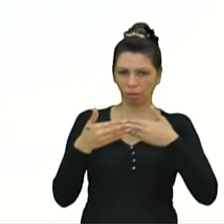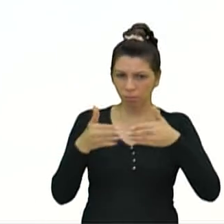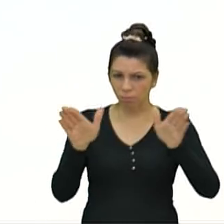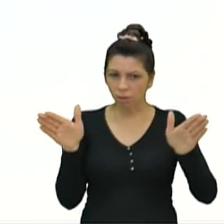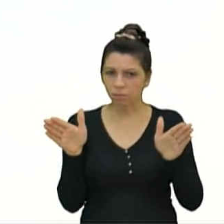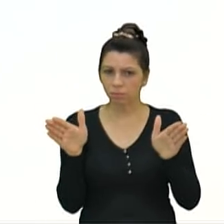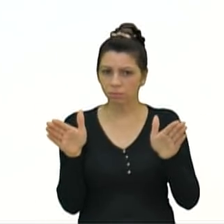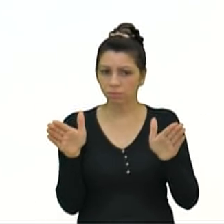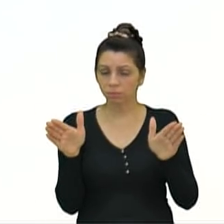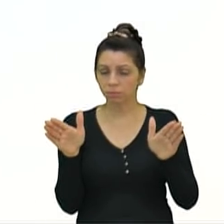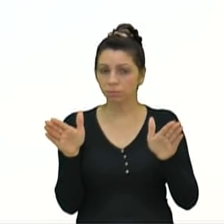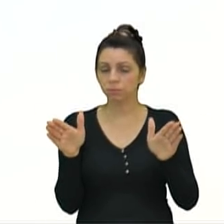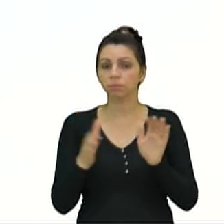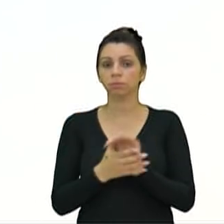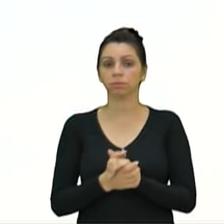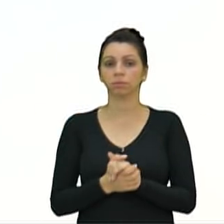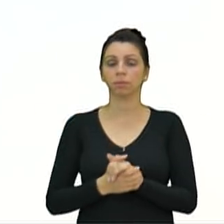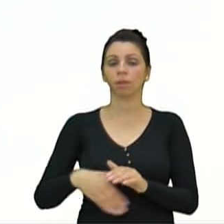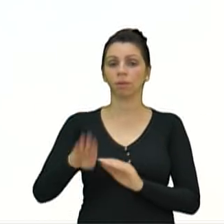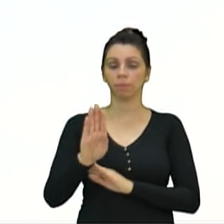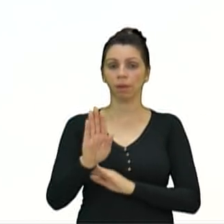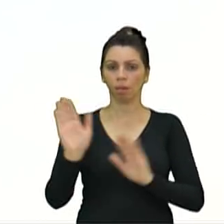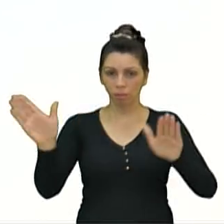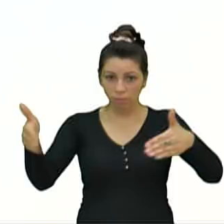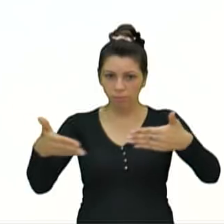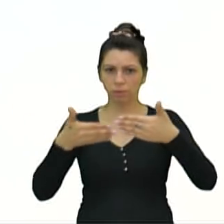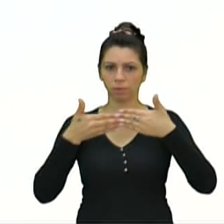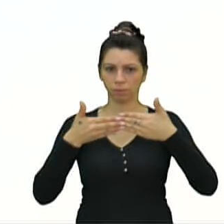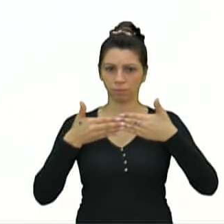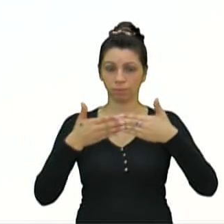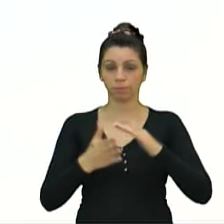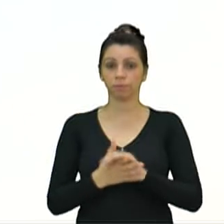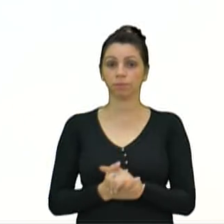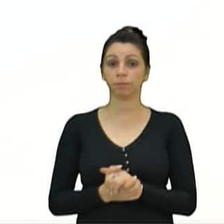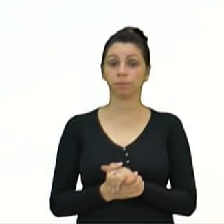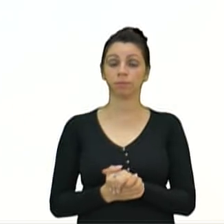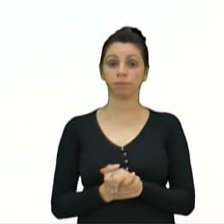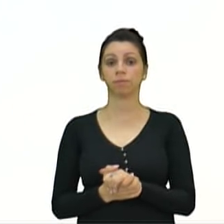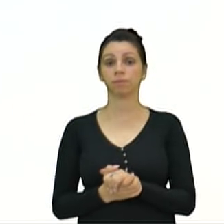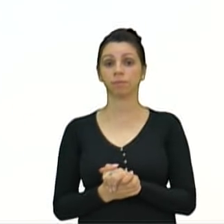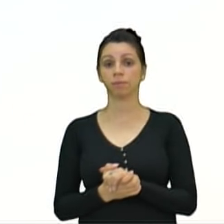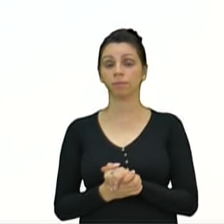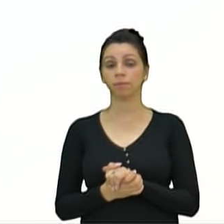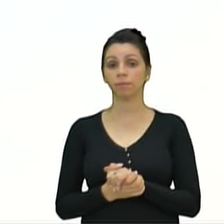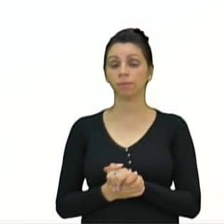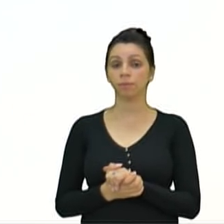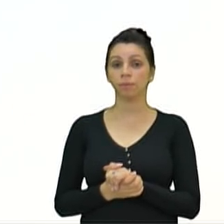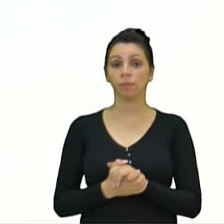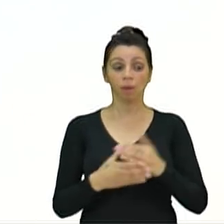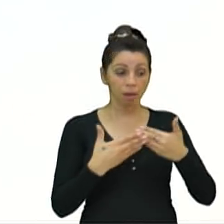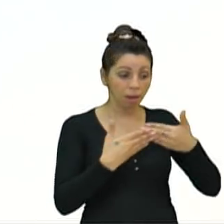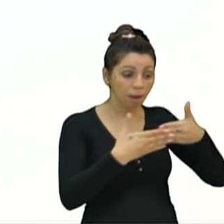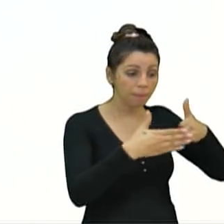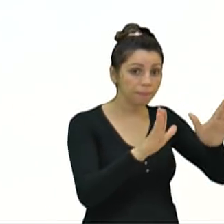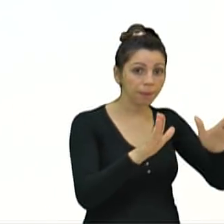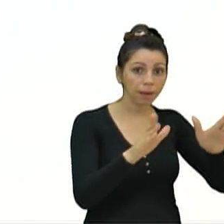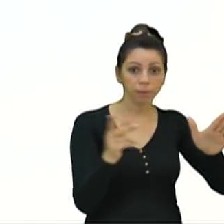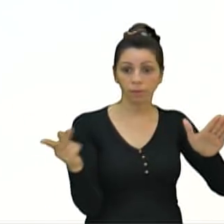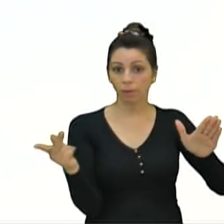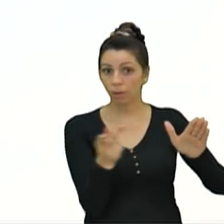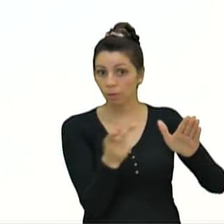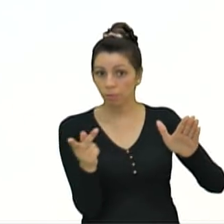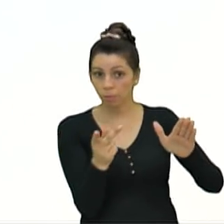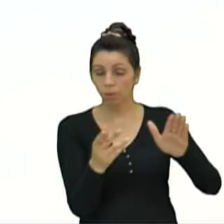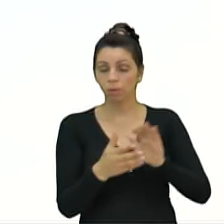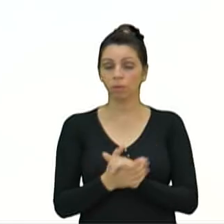aberta? Na opção B, é fechada? Na opção C, aberta e dupla? Ou